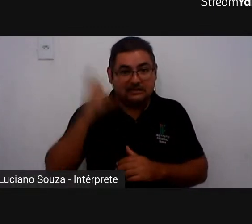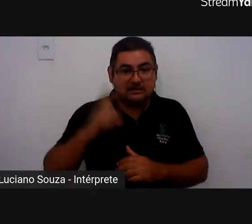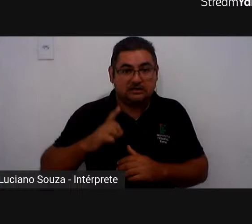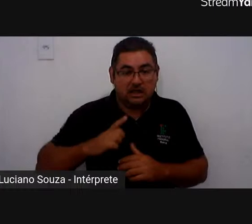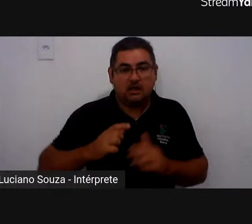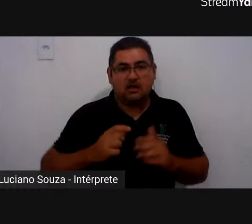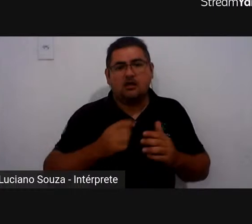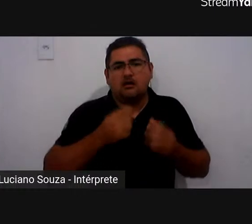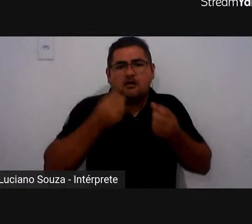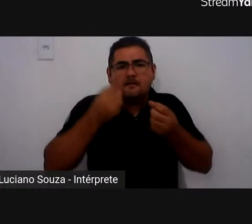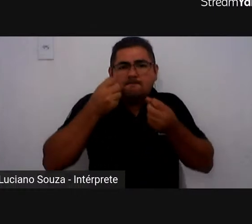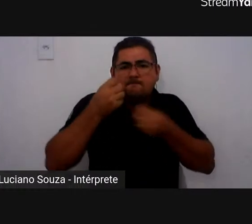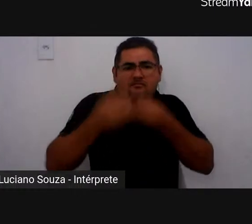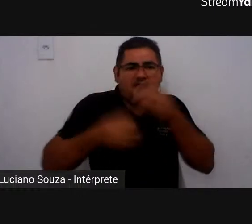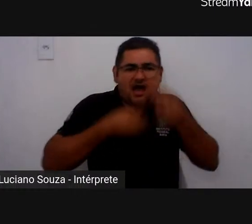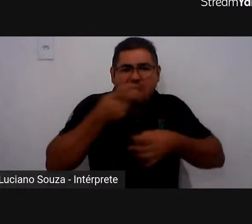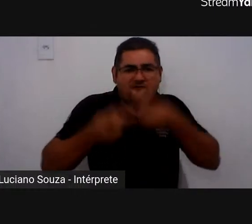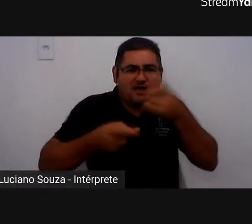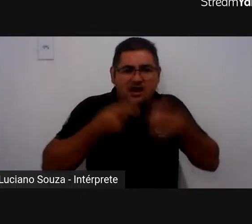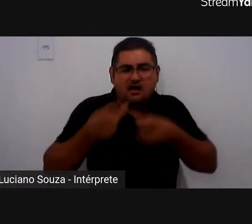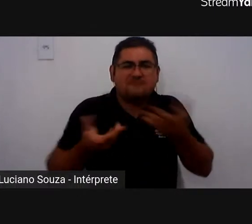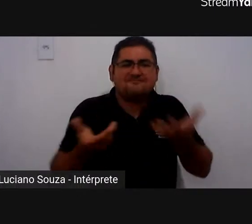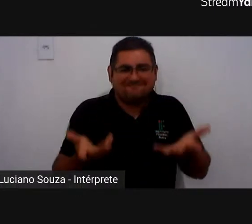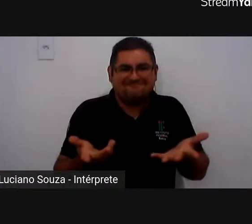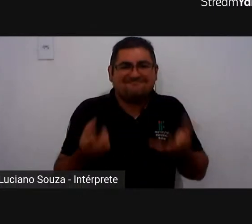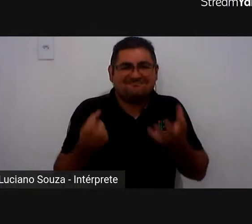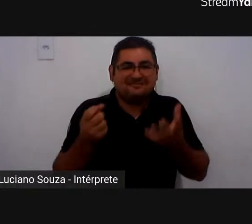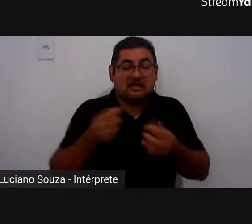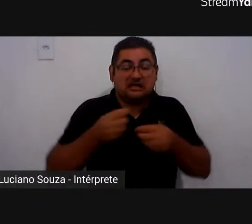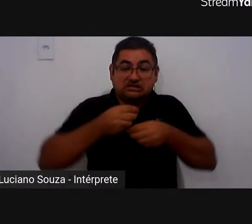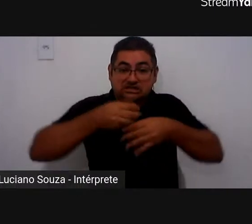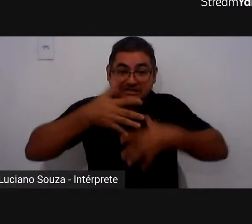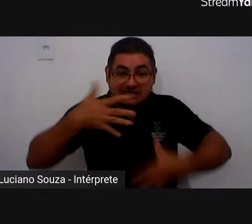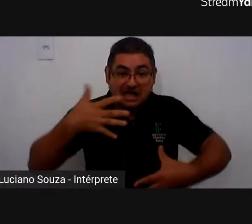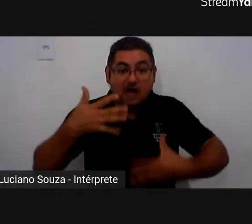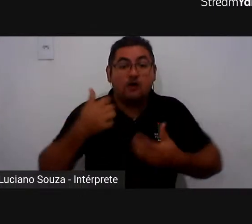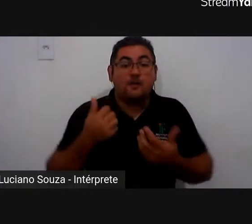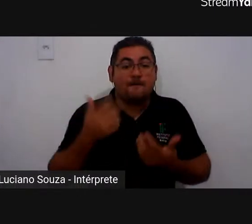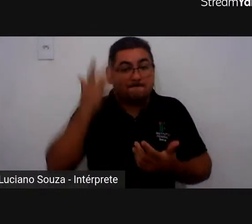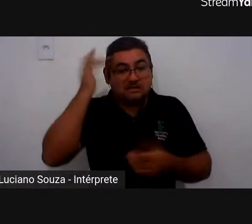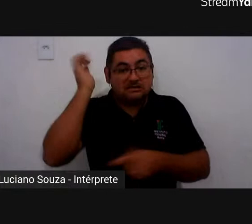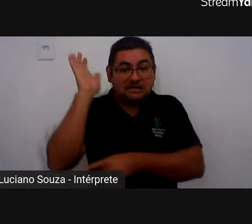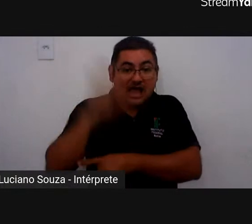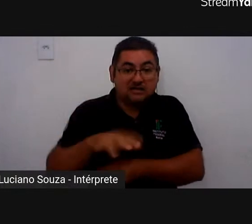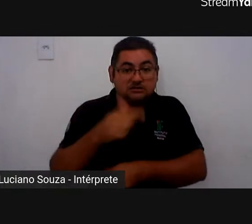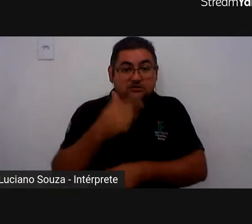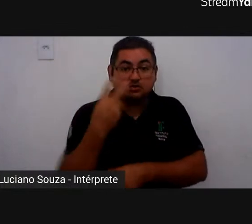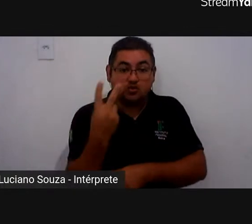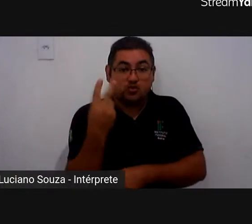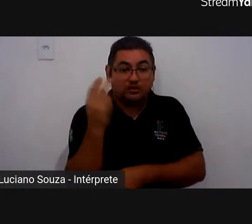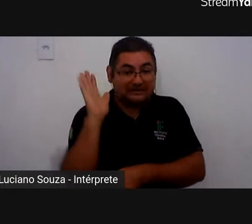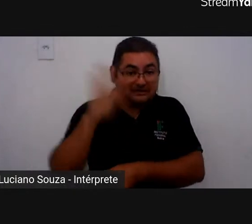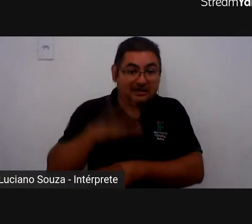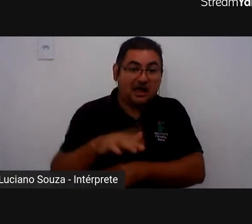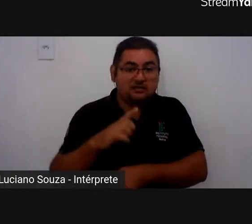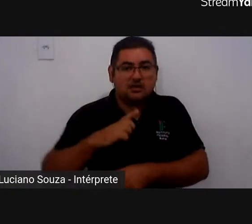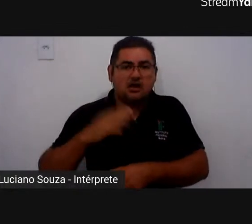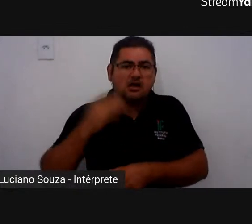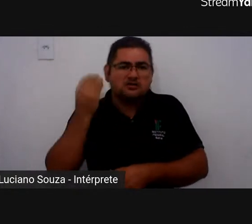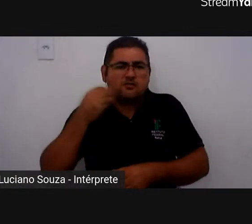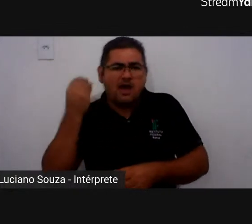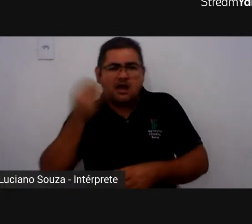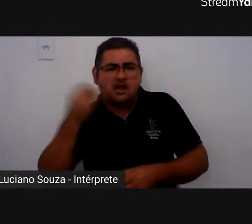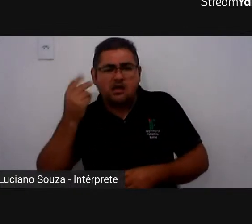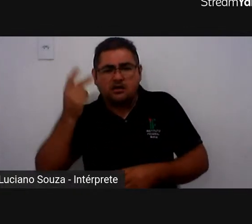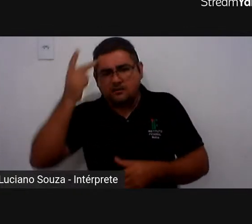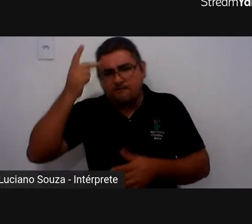relatos e de extensão amanhã à tarde a partir das 14 horas vamos ouvir sobre as experiências de pessoas que